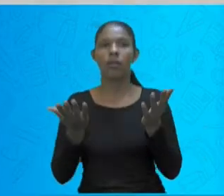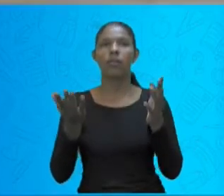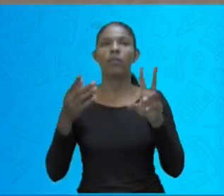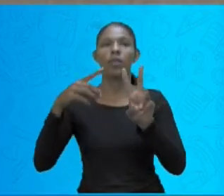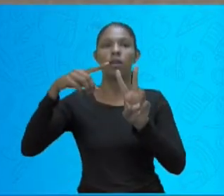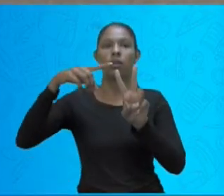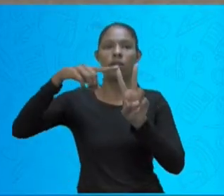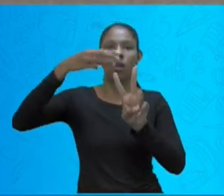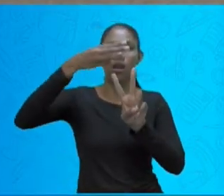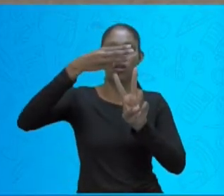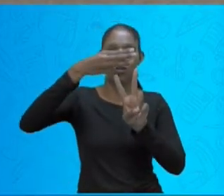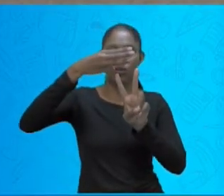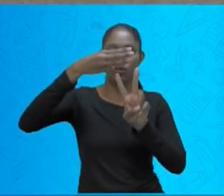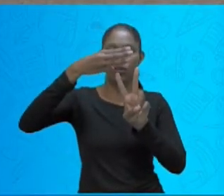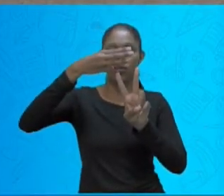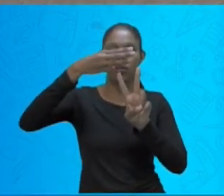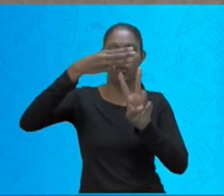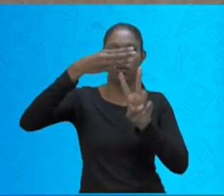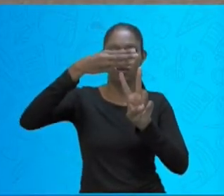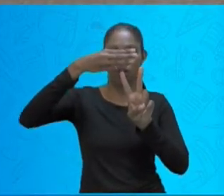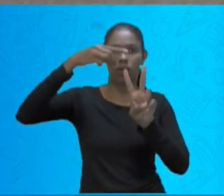27 milésimos.